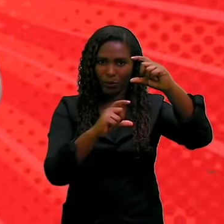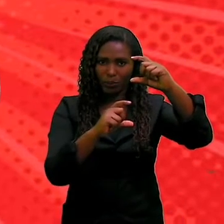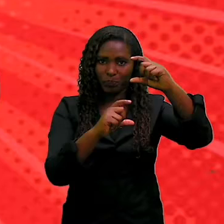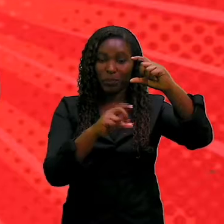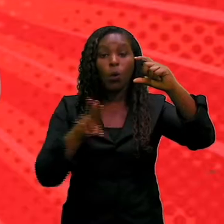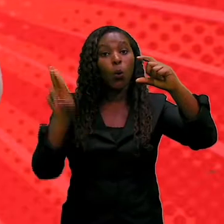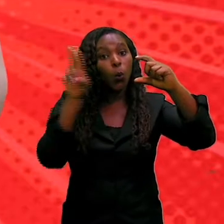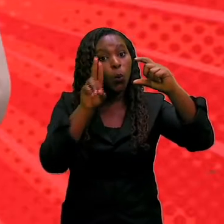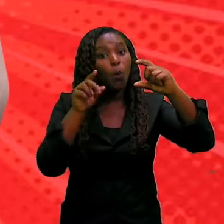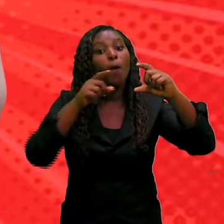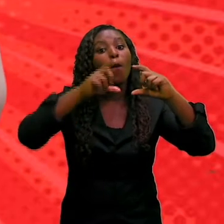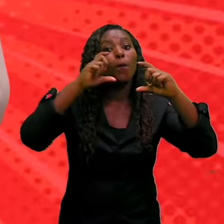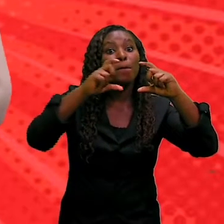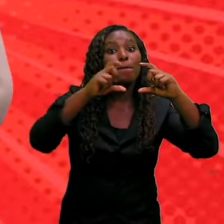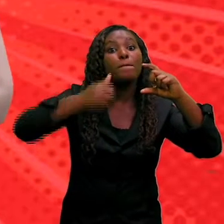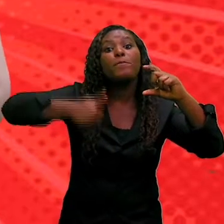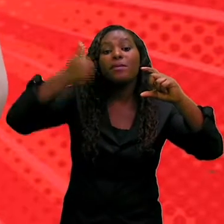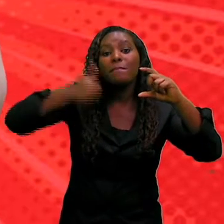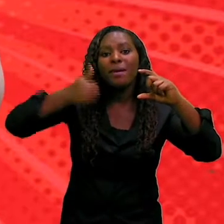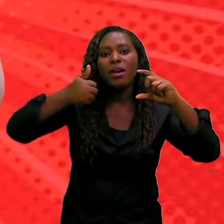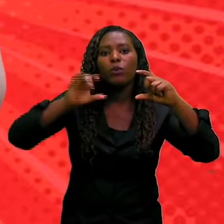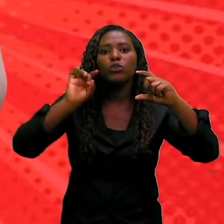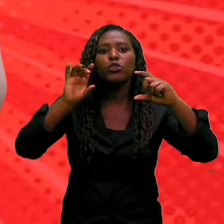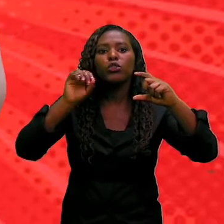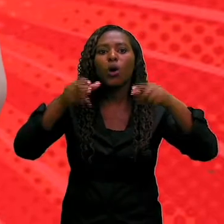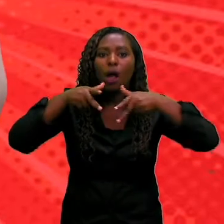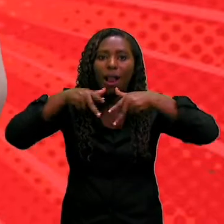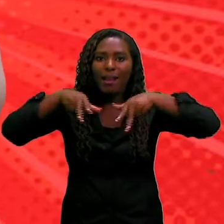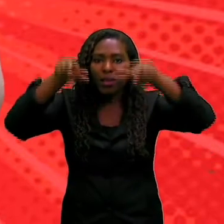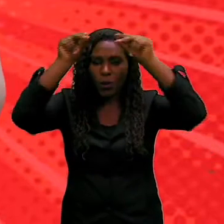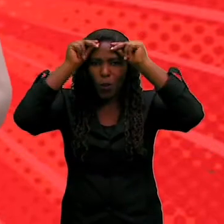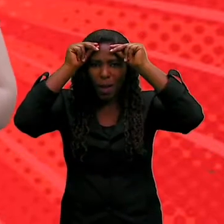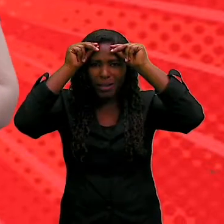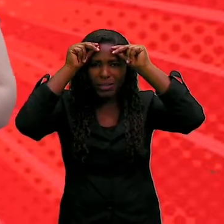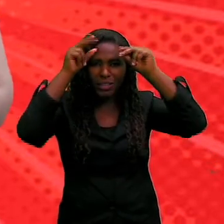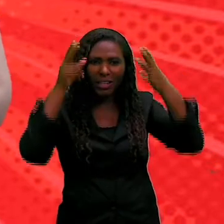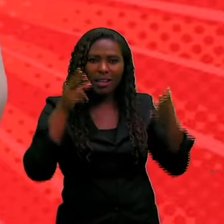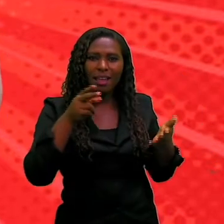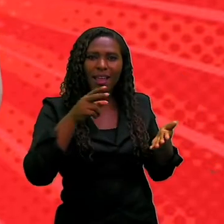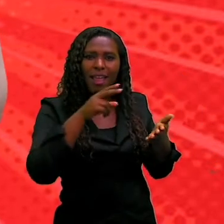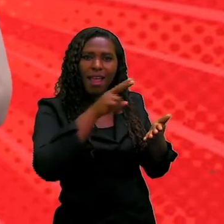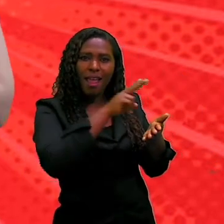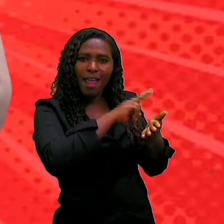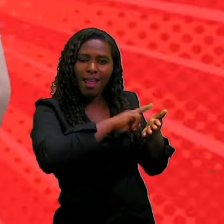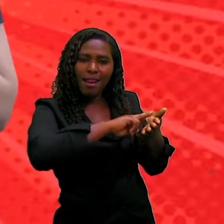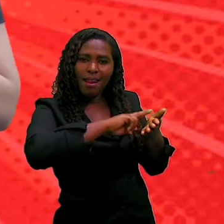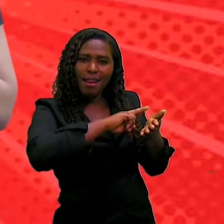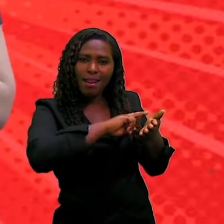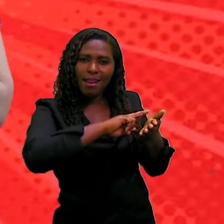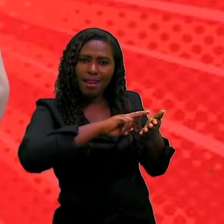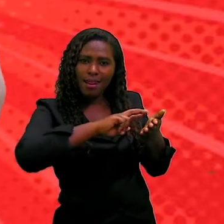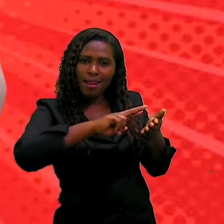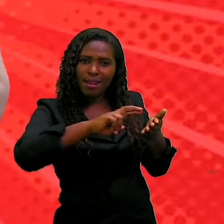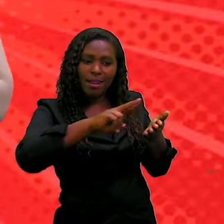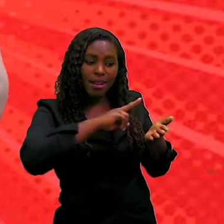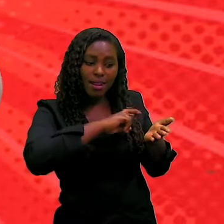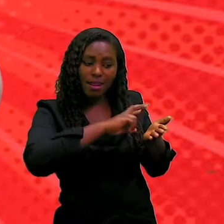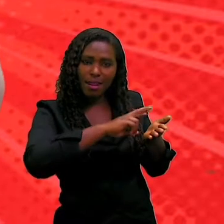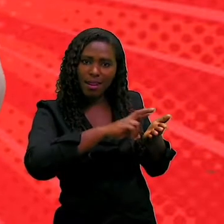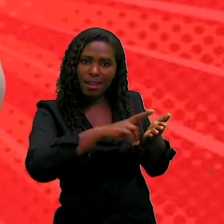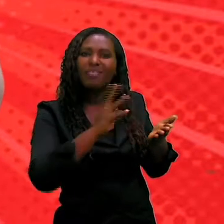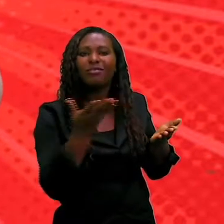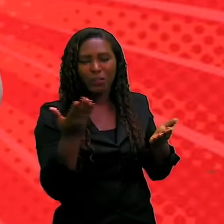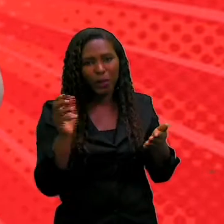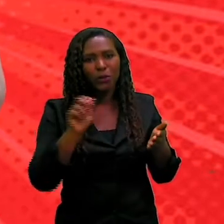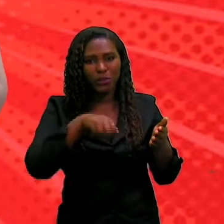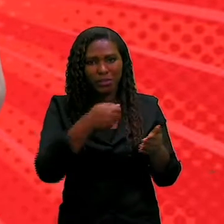não verbal. O personagem, ele está o quê? Recolhendo o lixo e pensando em um planeta mais limpo, não é